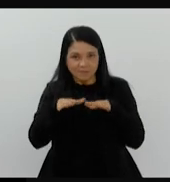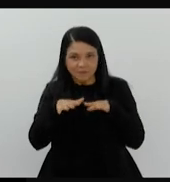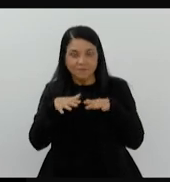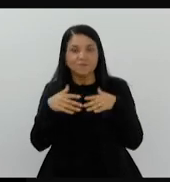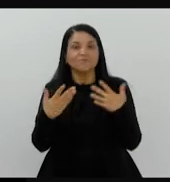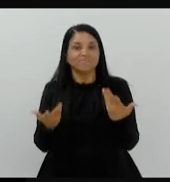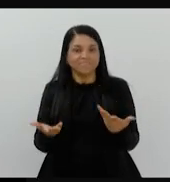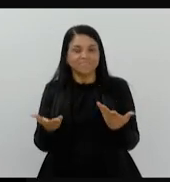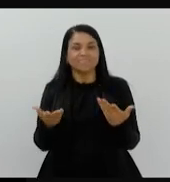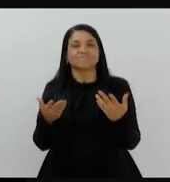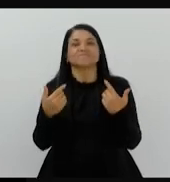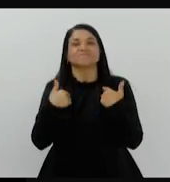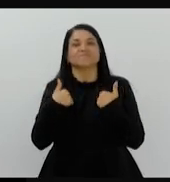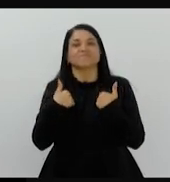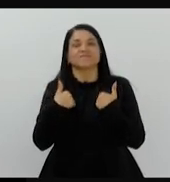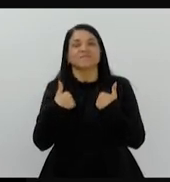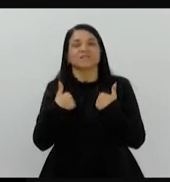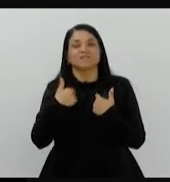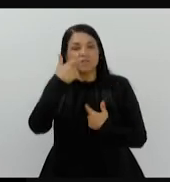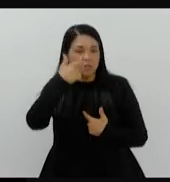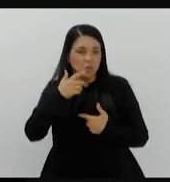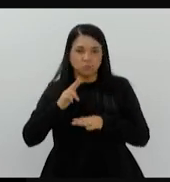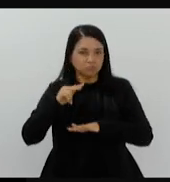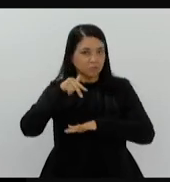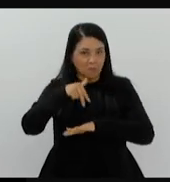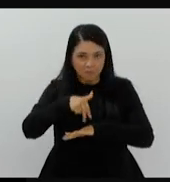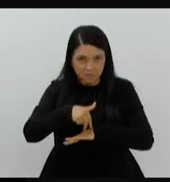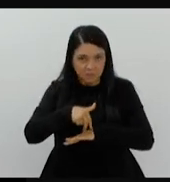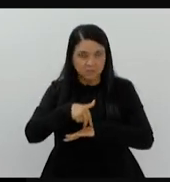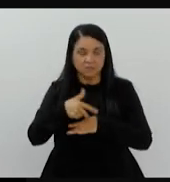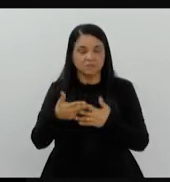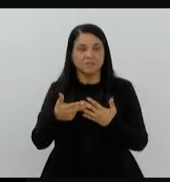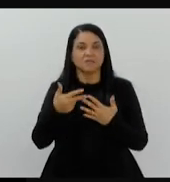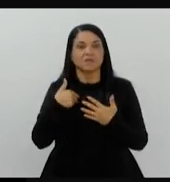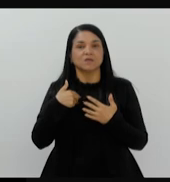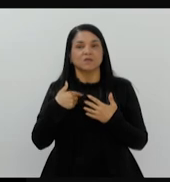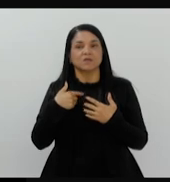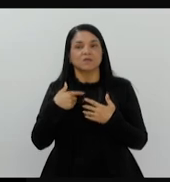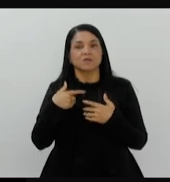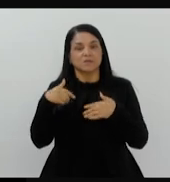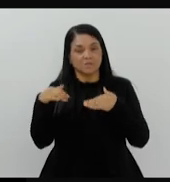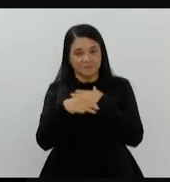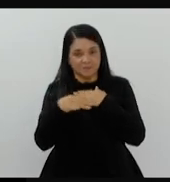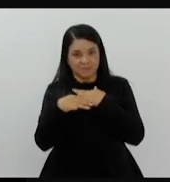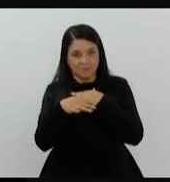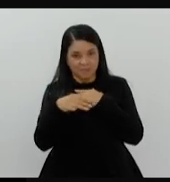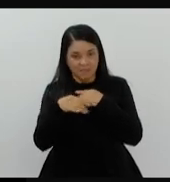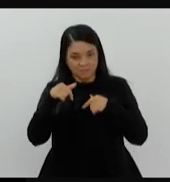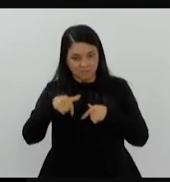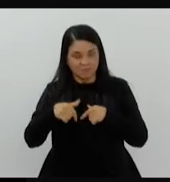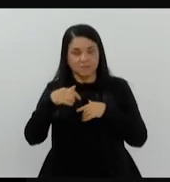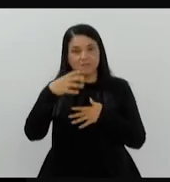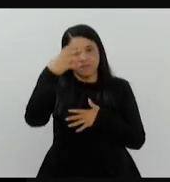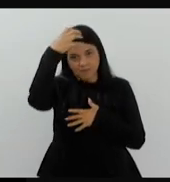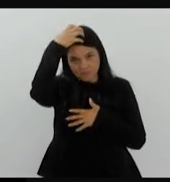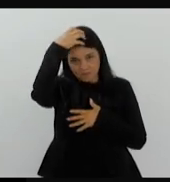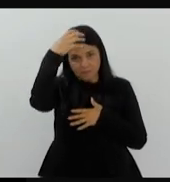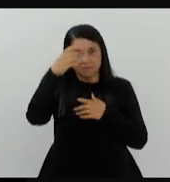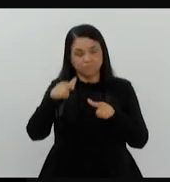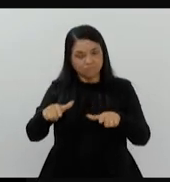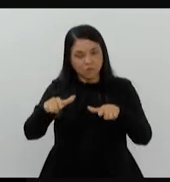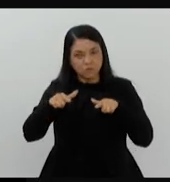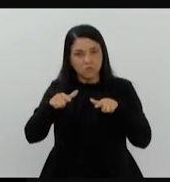dia 26, né, eu não estava presente, eu estive aqui na minha cidade entregando, inclusive, moção